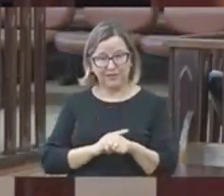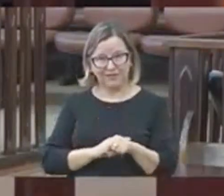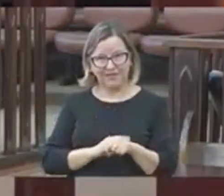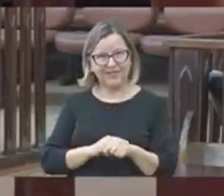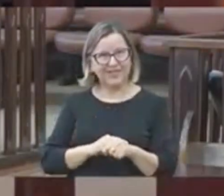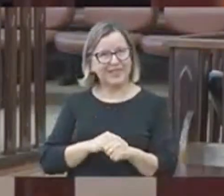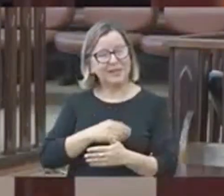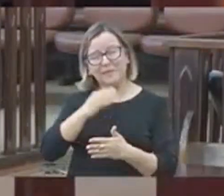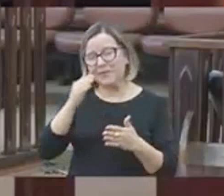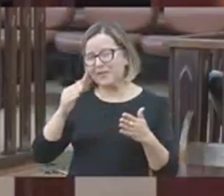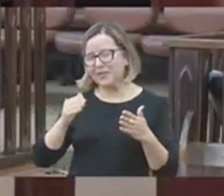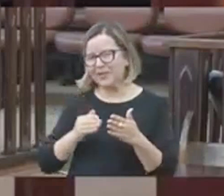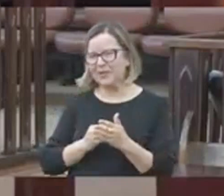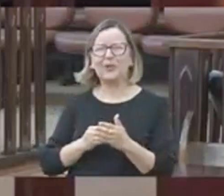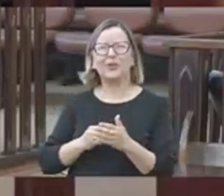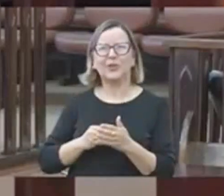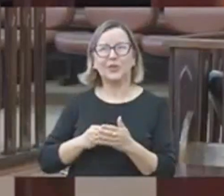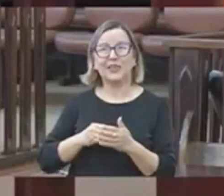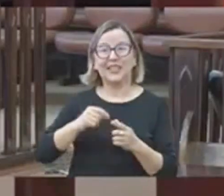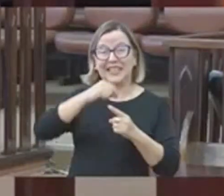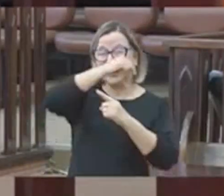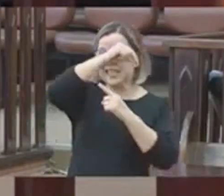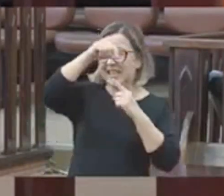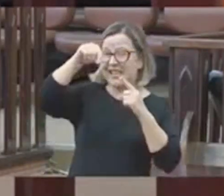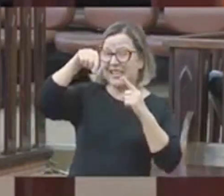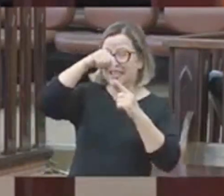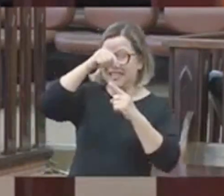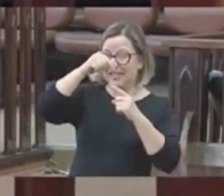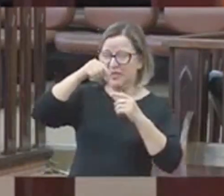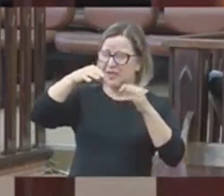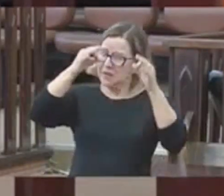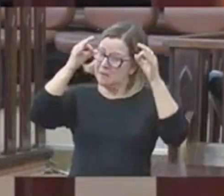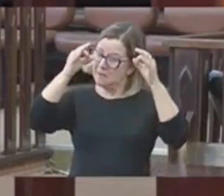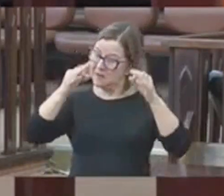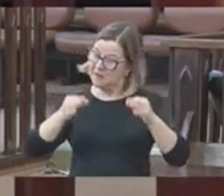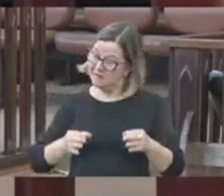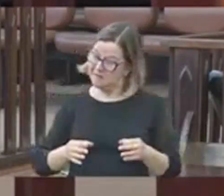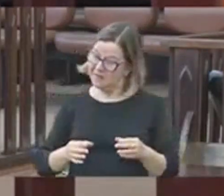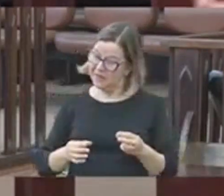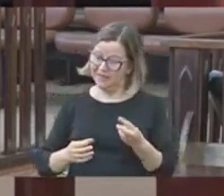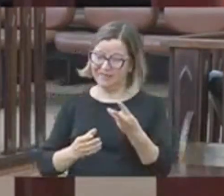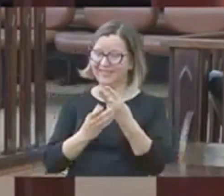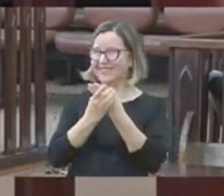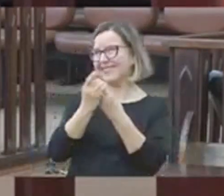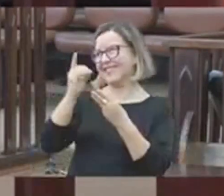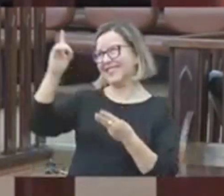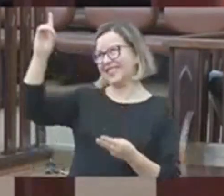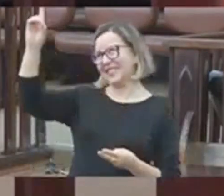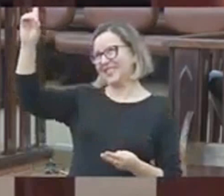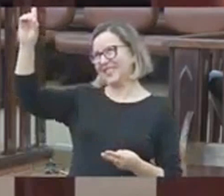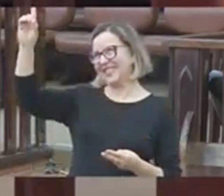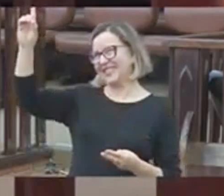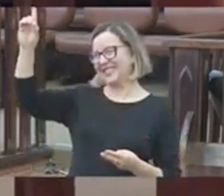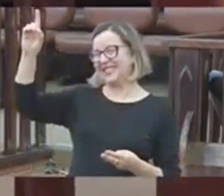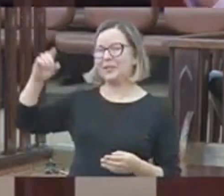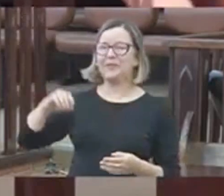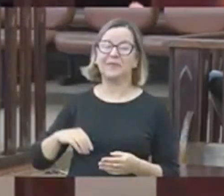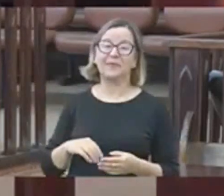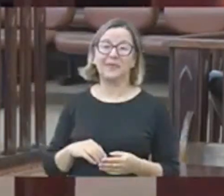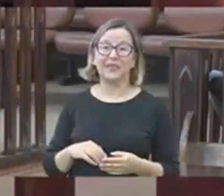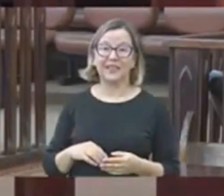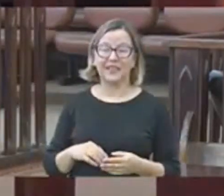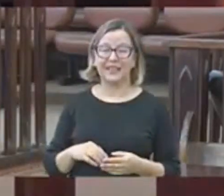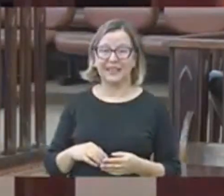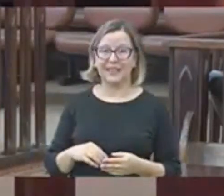misericordioso, que é santo, que é perfeito, que é a Trindade Santa. O homem, a natureza humana, toda a